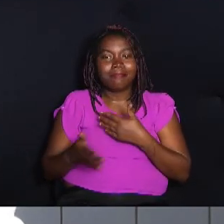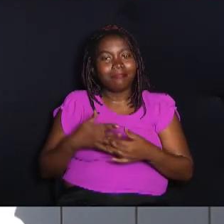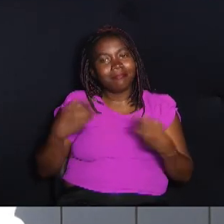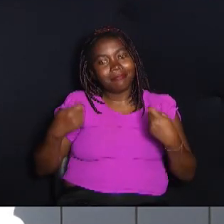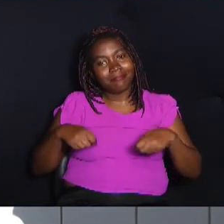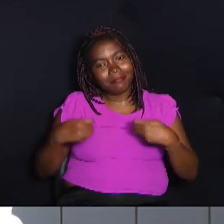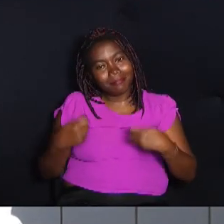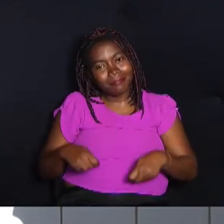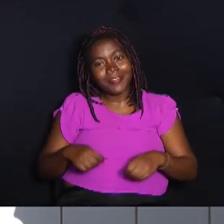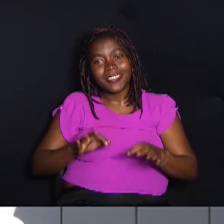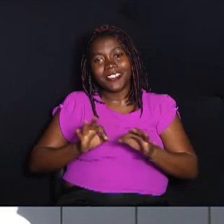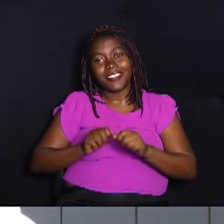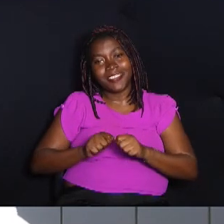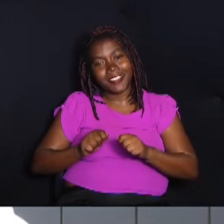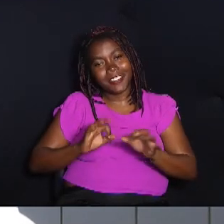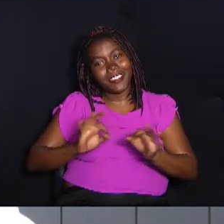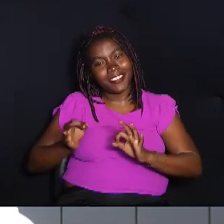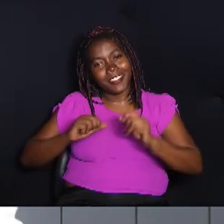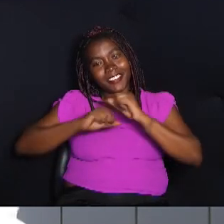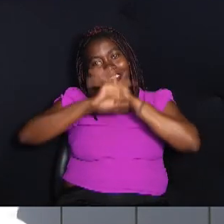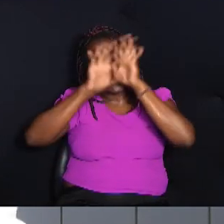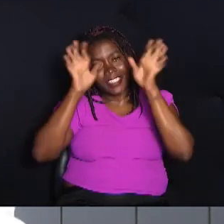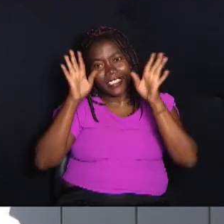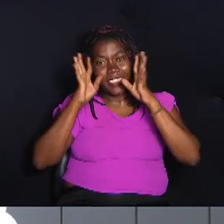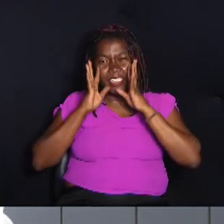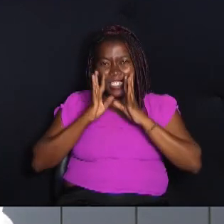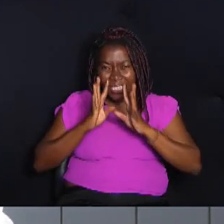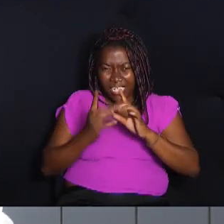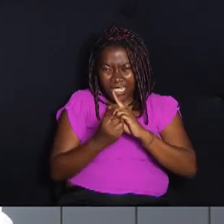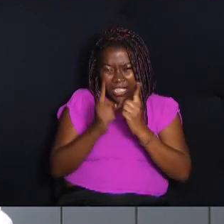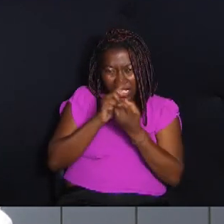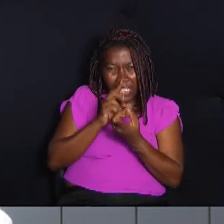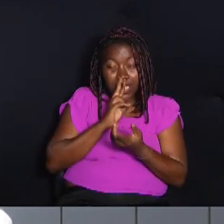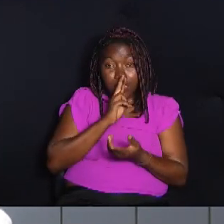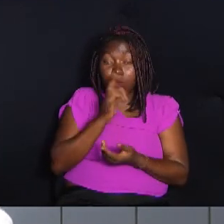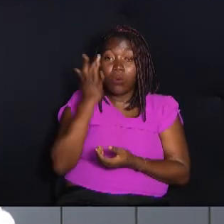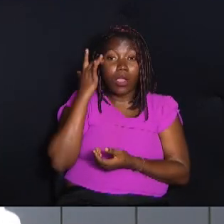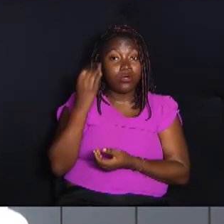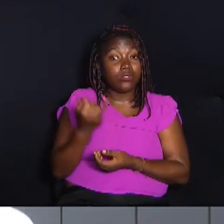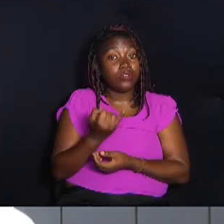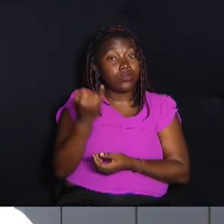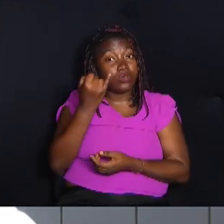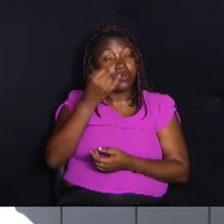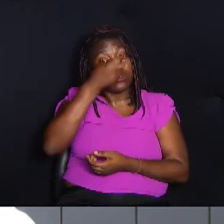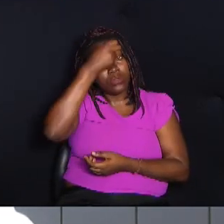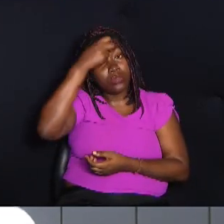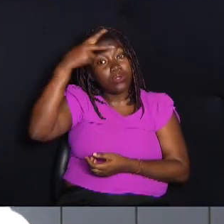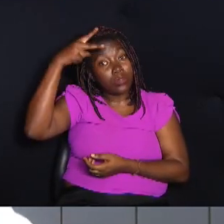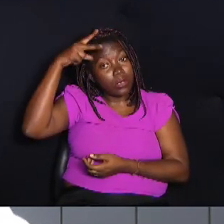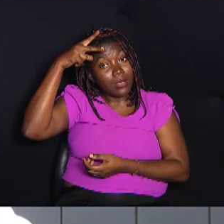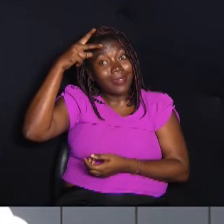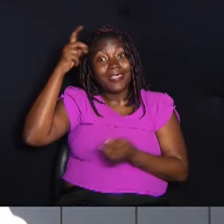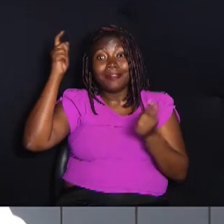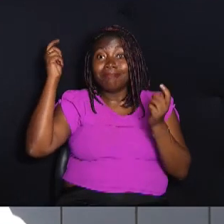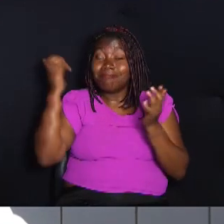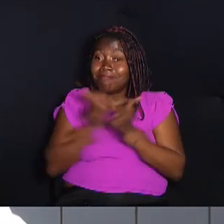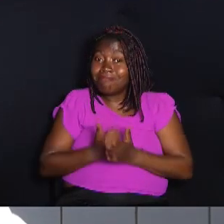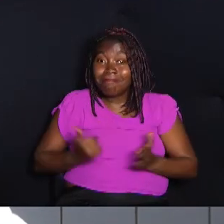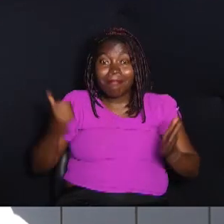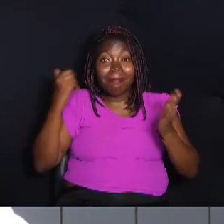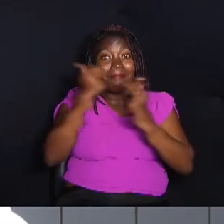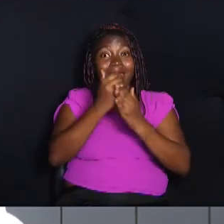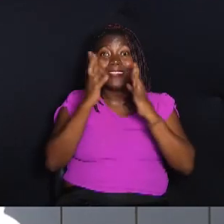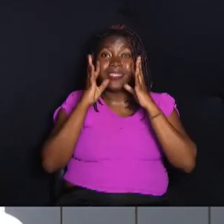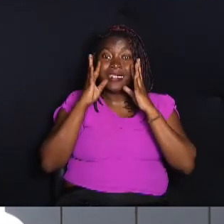fazer aqui os esclarecimentos, ouvir, fazer o contraponto. Acho muito importante que o município dê mais atenção